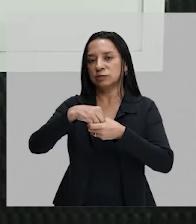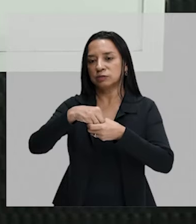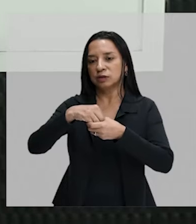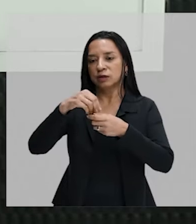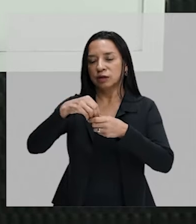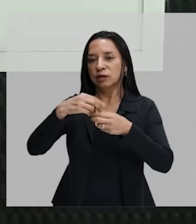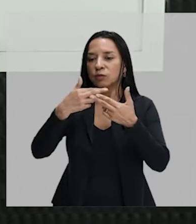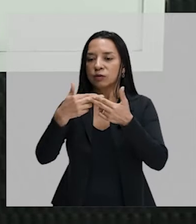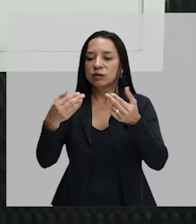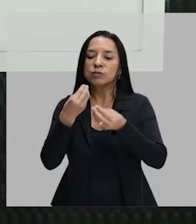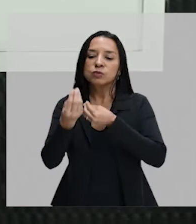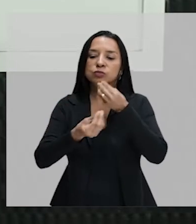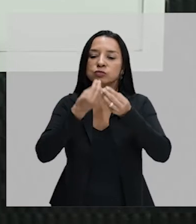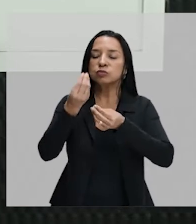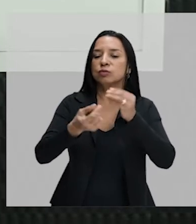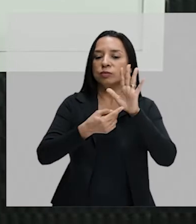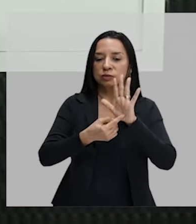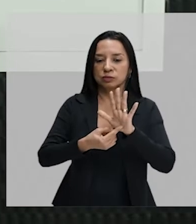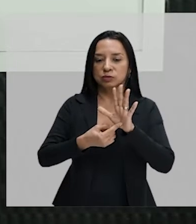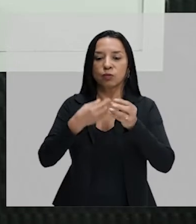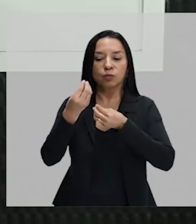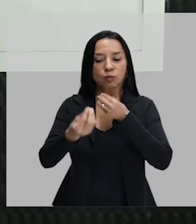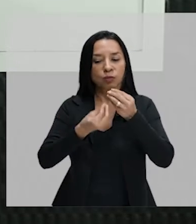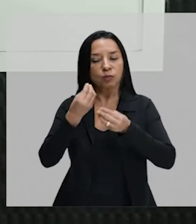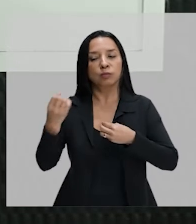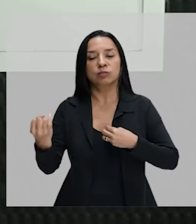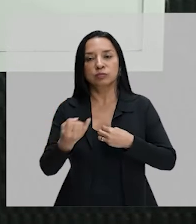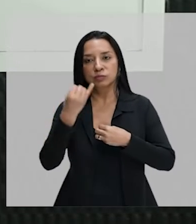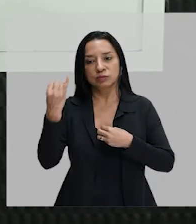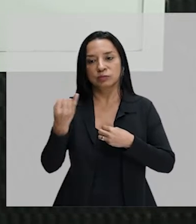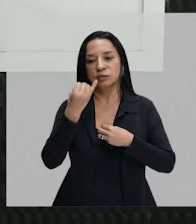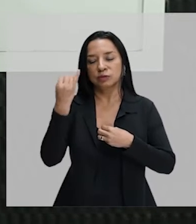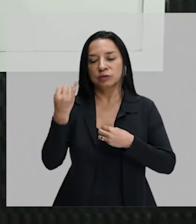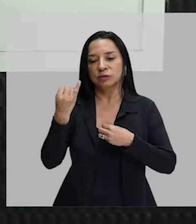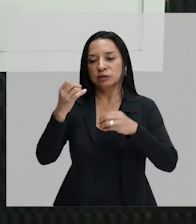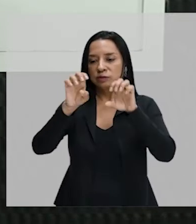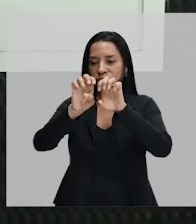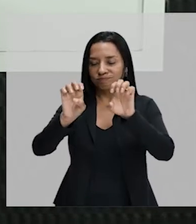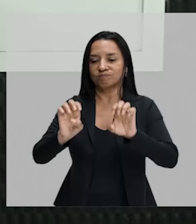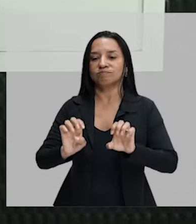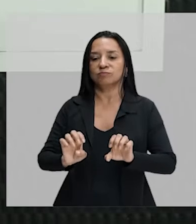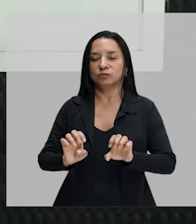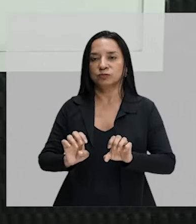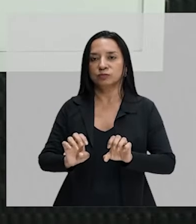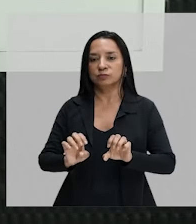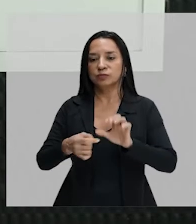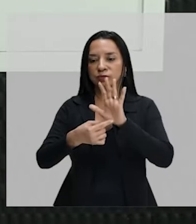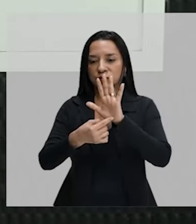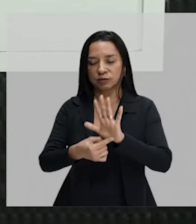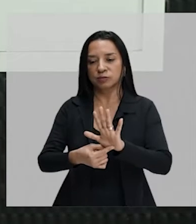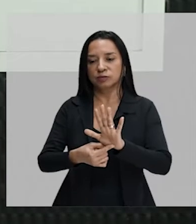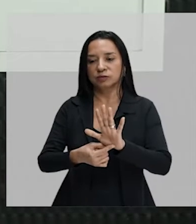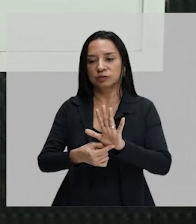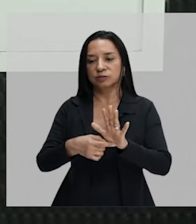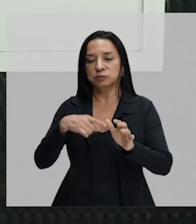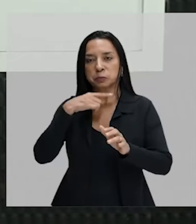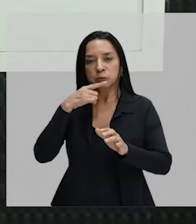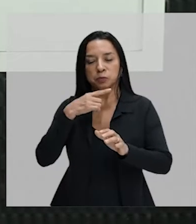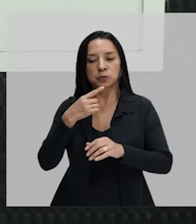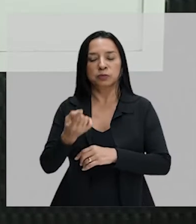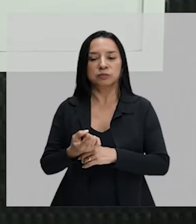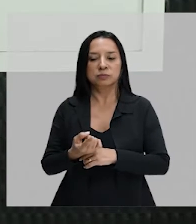como representação, como condição fundamental, basilar, estrutural. Tá? A representação, sem dúvida